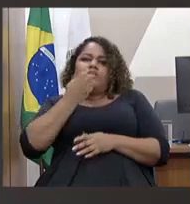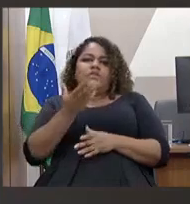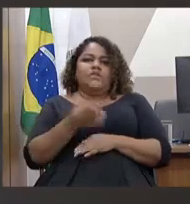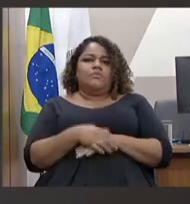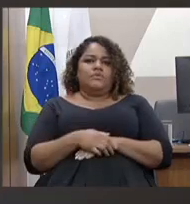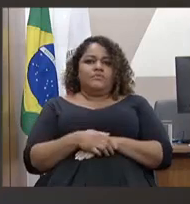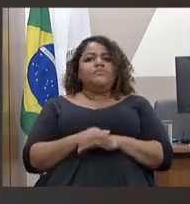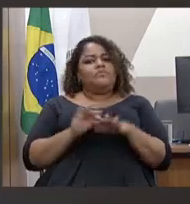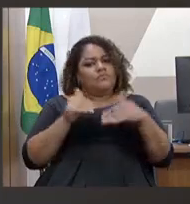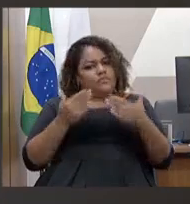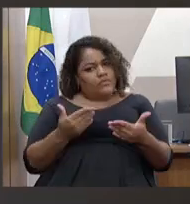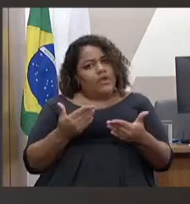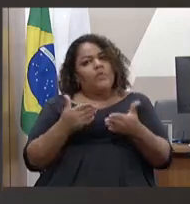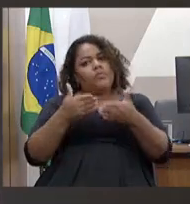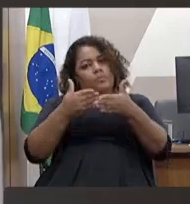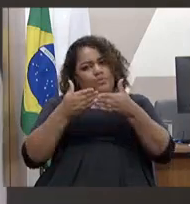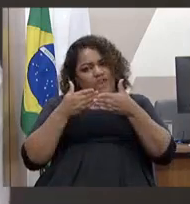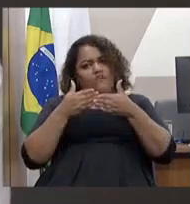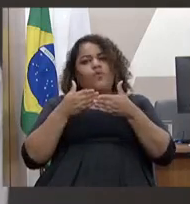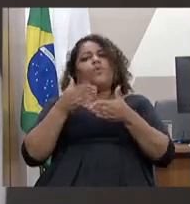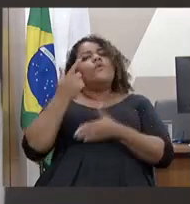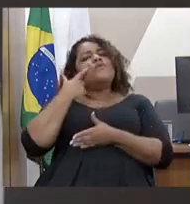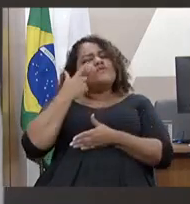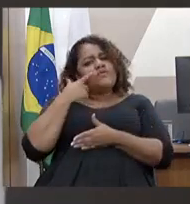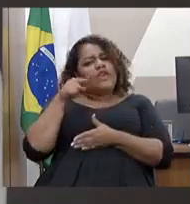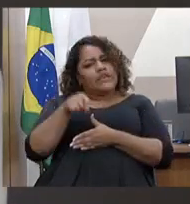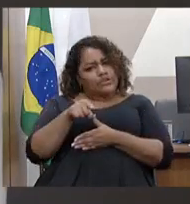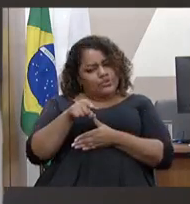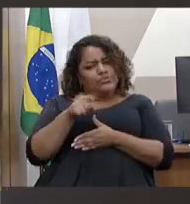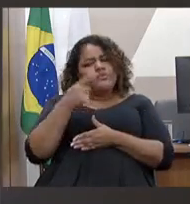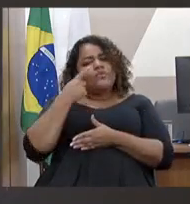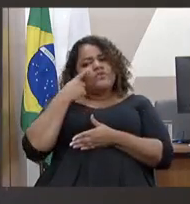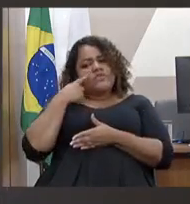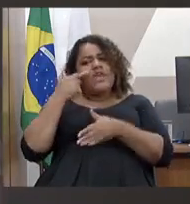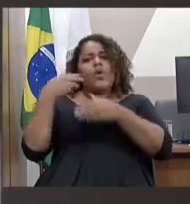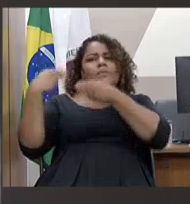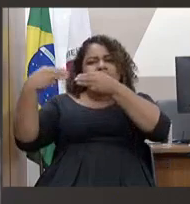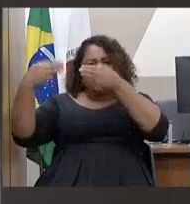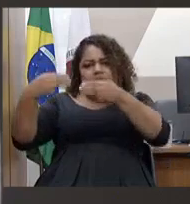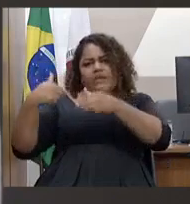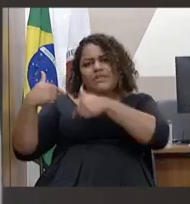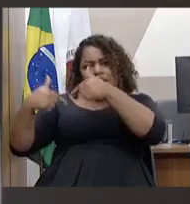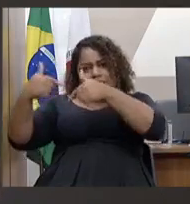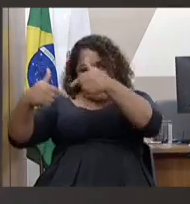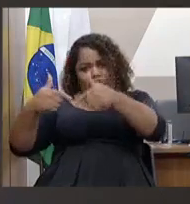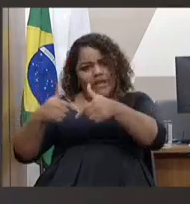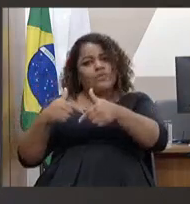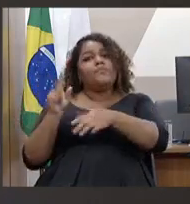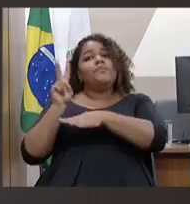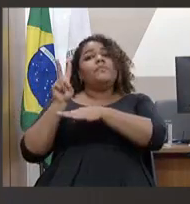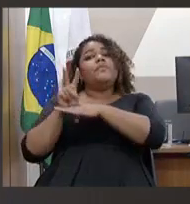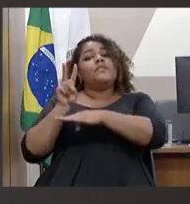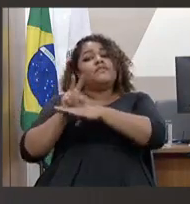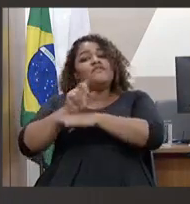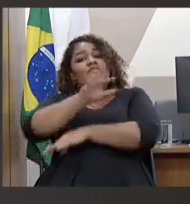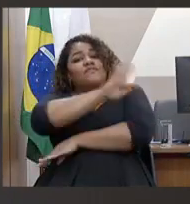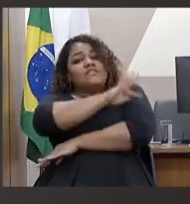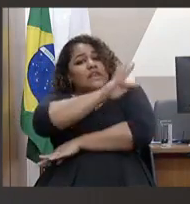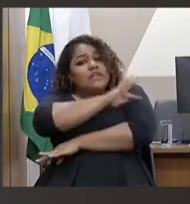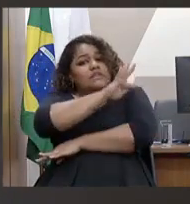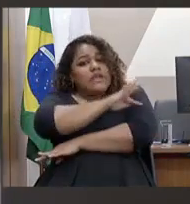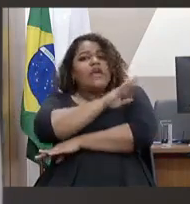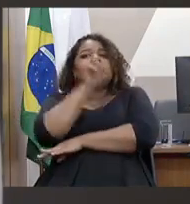pedindo isso aqui para que seja revisto e que o Ministério do Trabalho passa fiscalizar também as condições dos trabalhadores